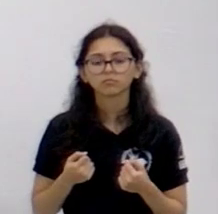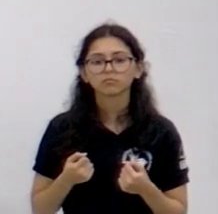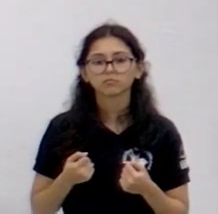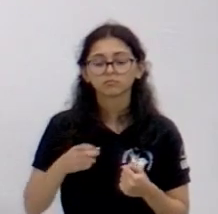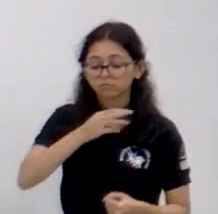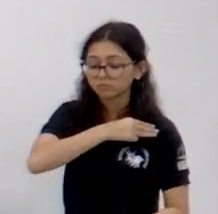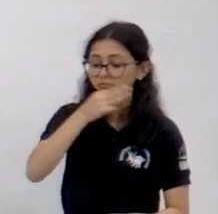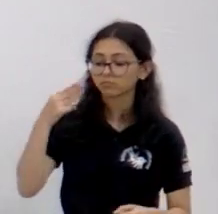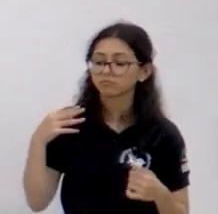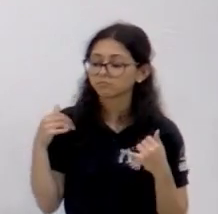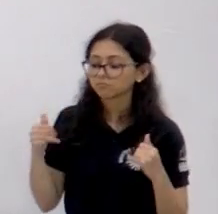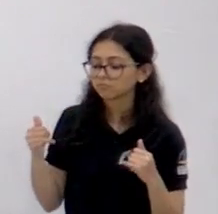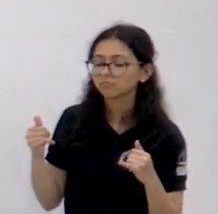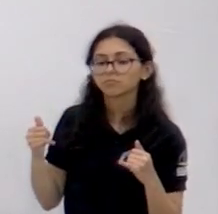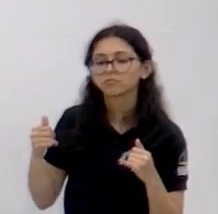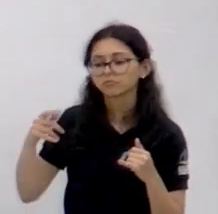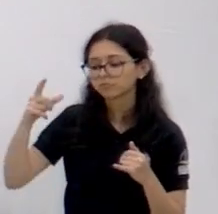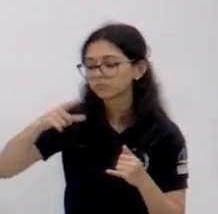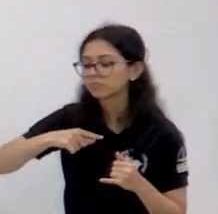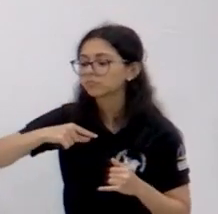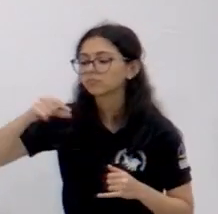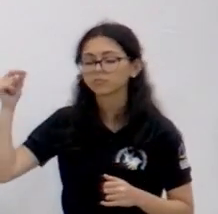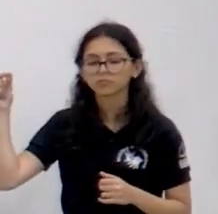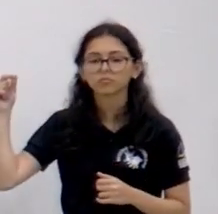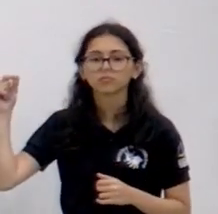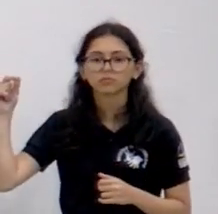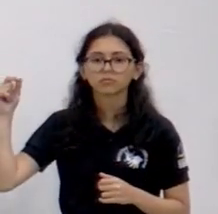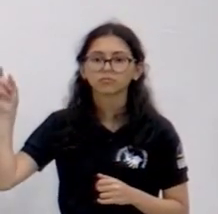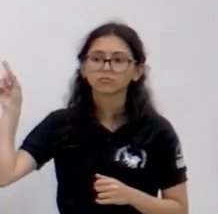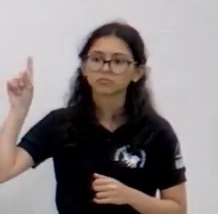do Senhor, que se cumpra em mim a sua vontade.